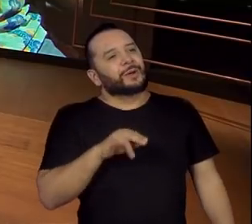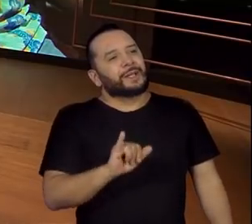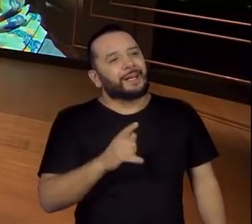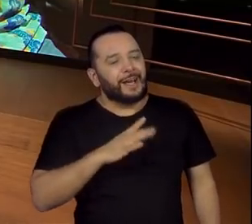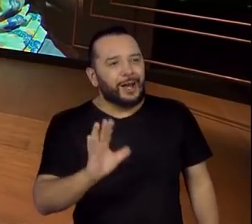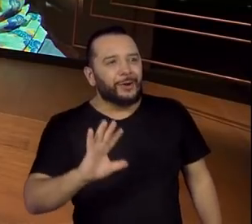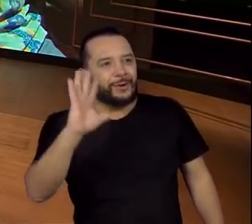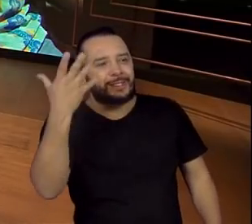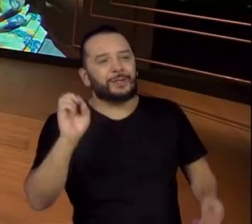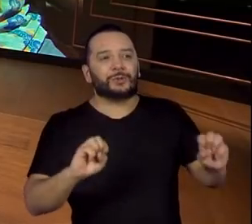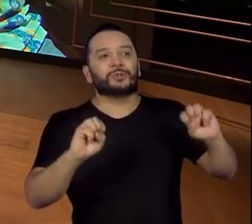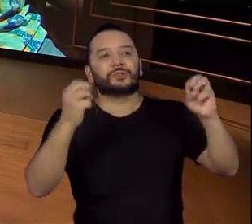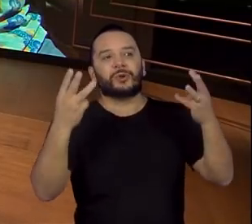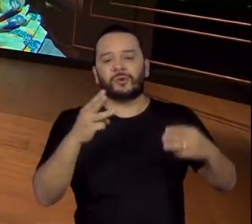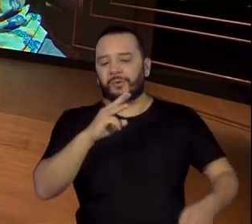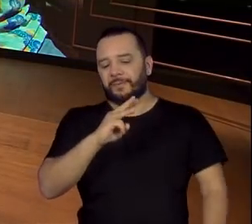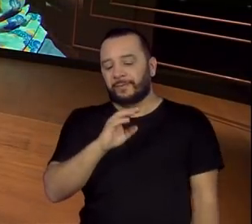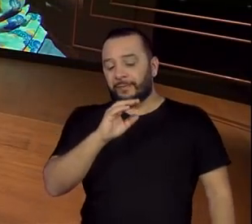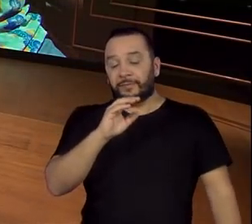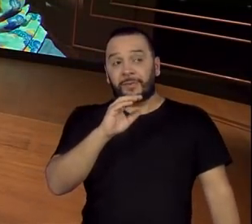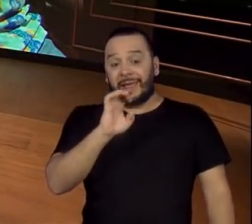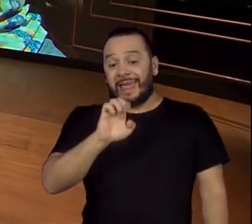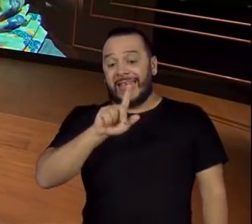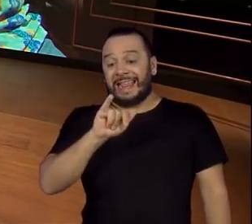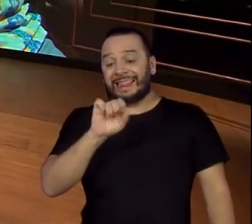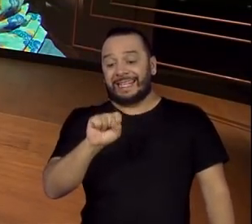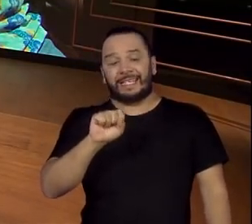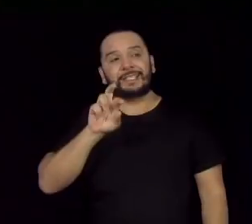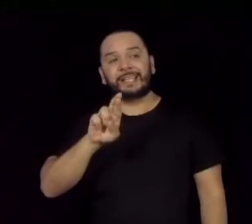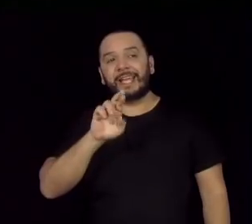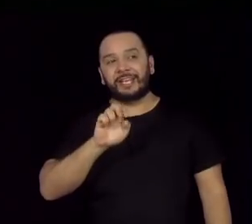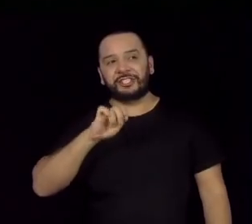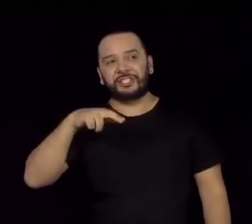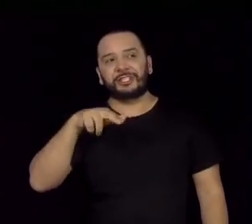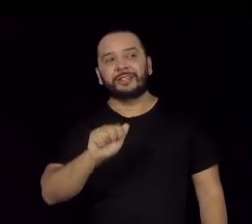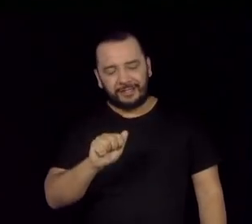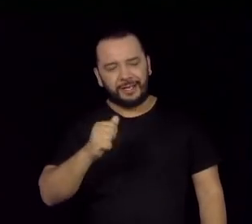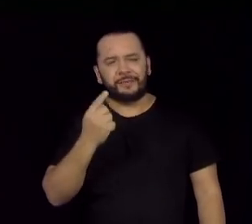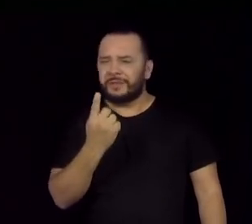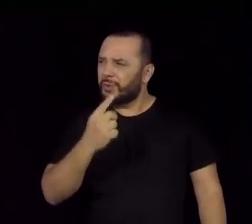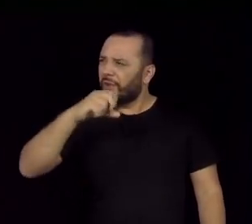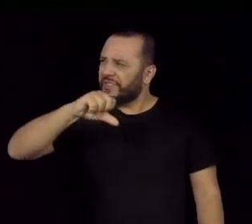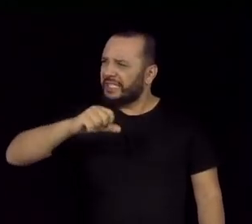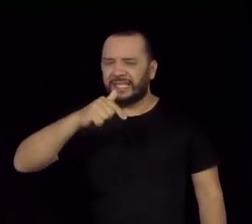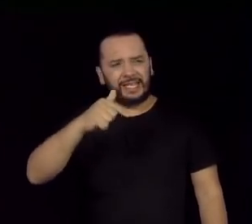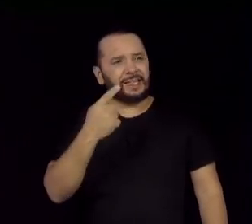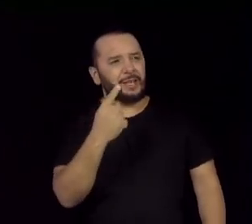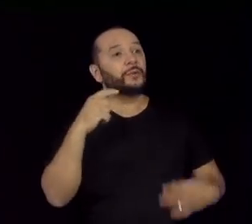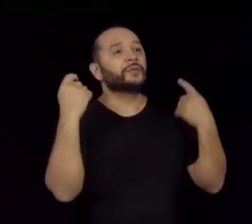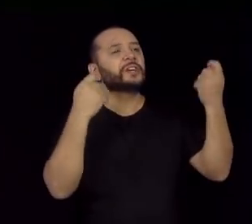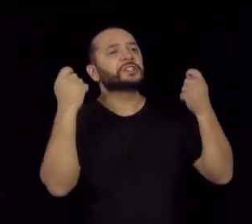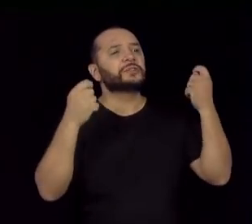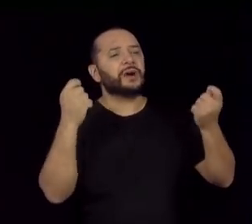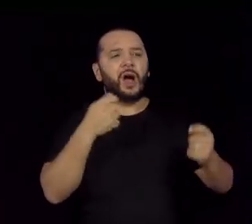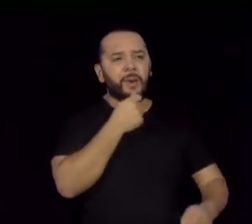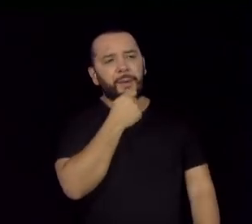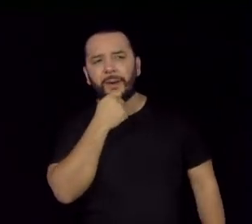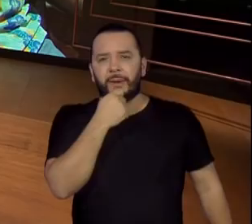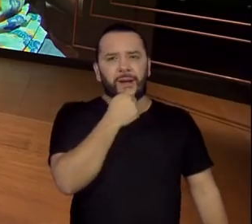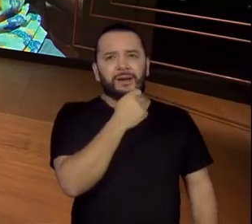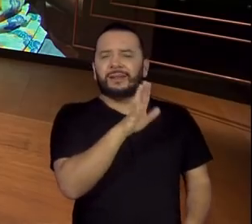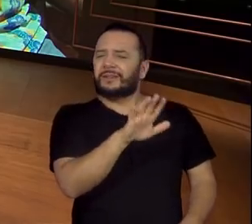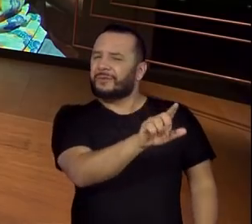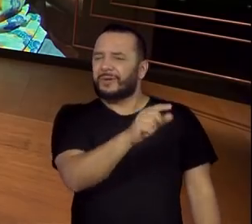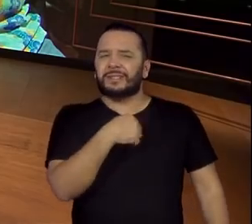no show da Elis Regina, também no Festival da Canção, só que em 71. E aí eu queria que você contasse o que você aprontou por lá.